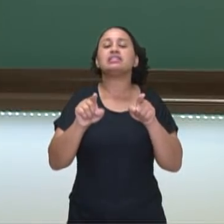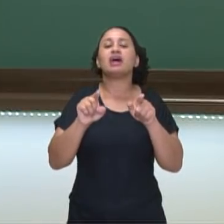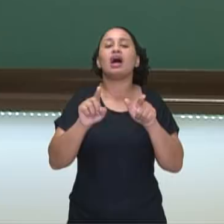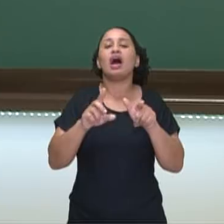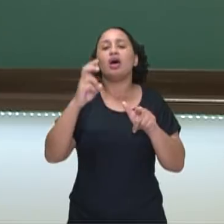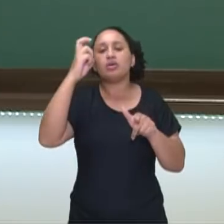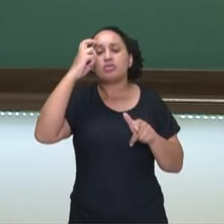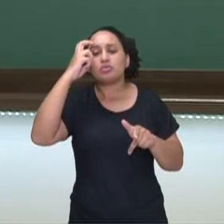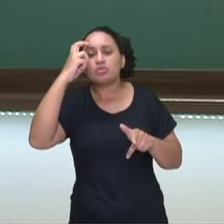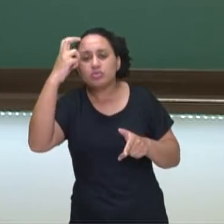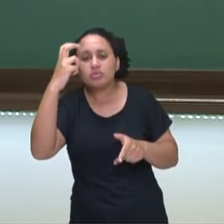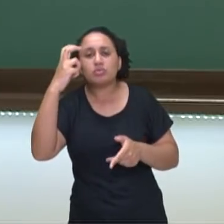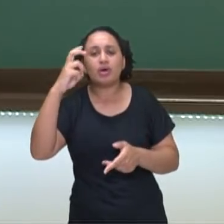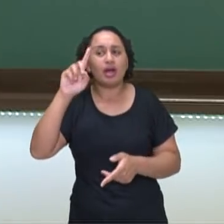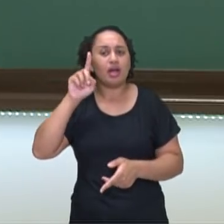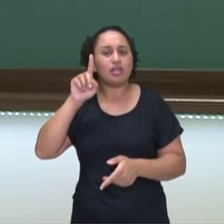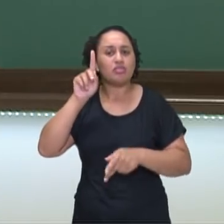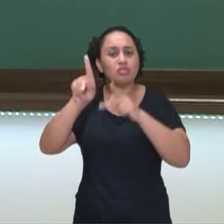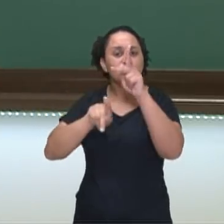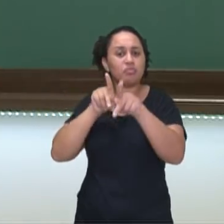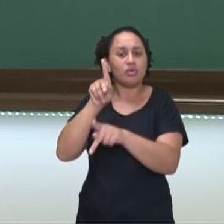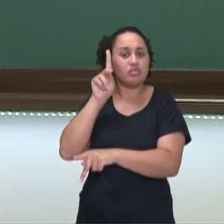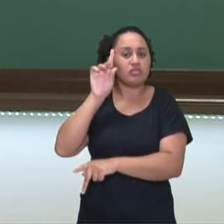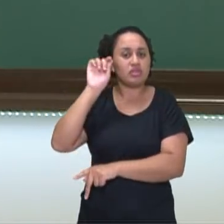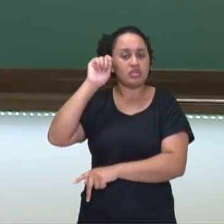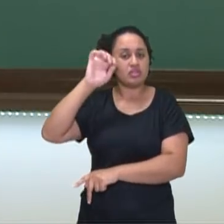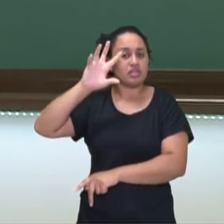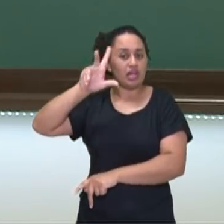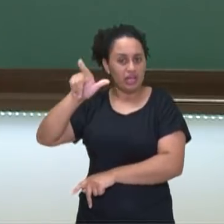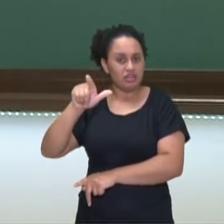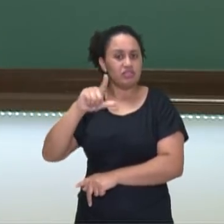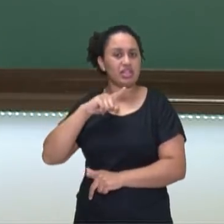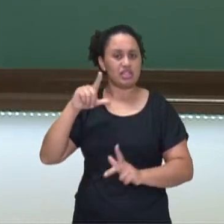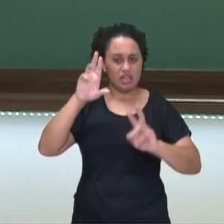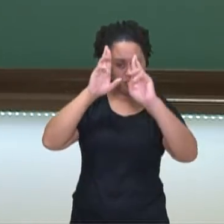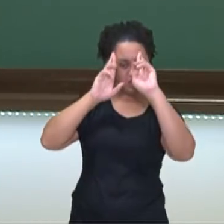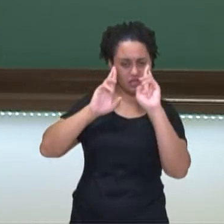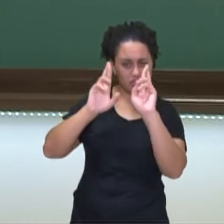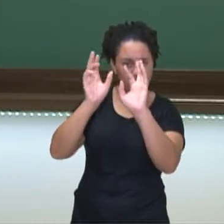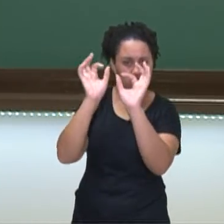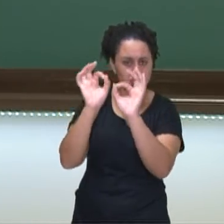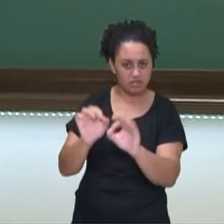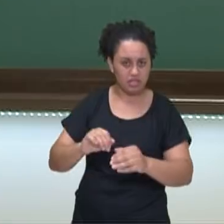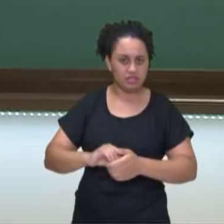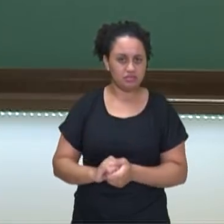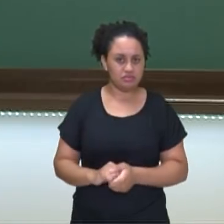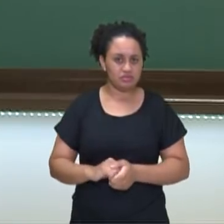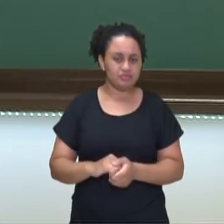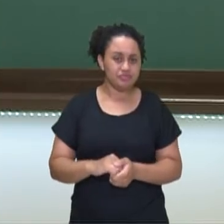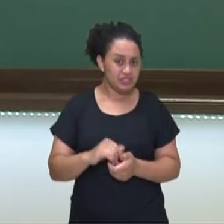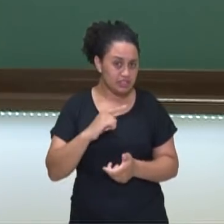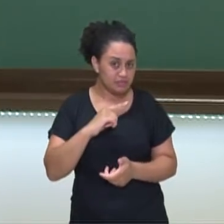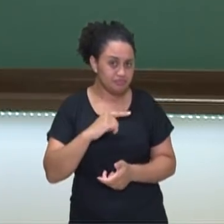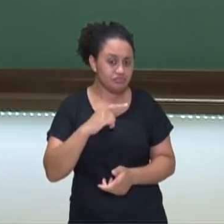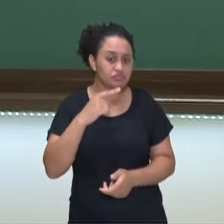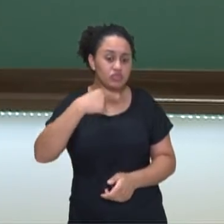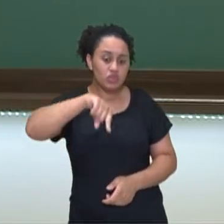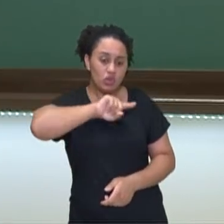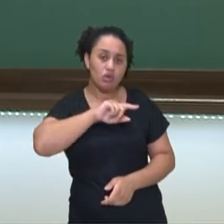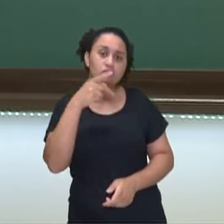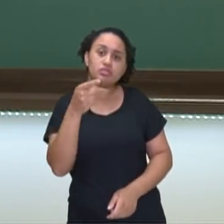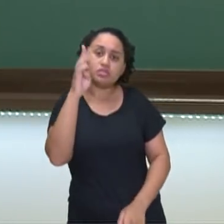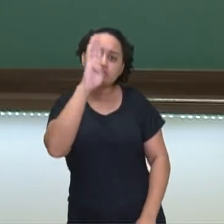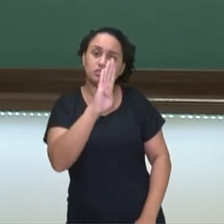respeito? Ela recebe a devida atenção, essa cultura de matriz africana? Nós no Brasil estamos dando